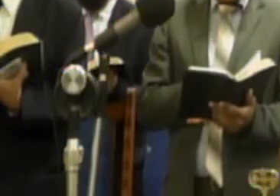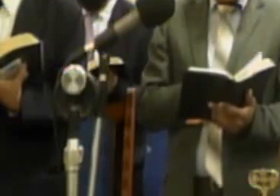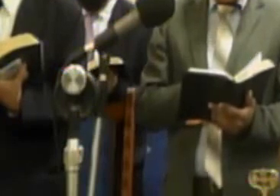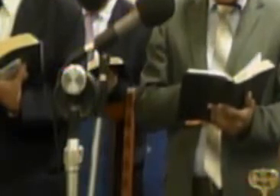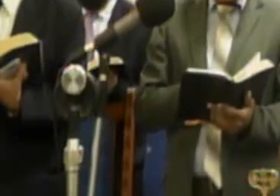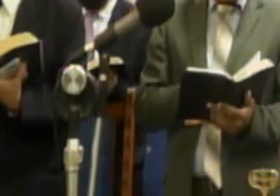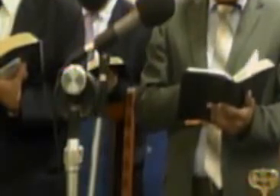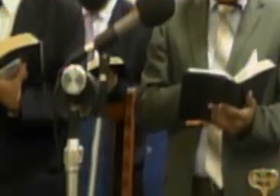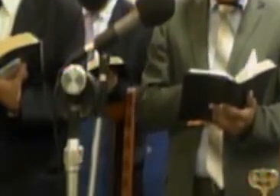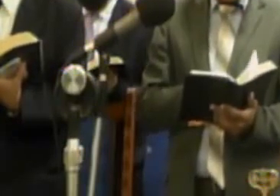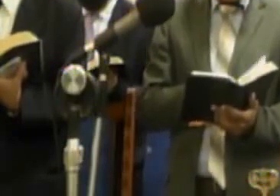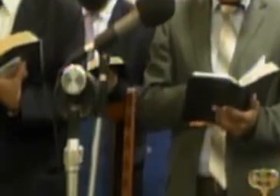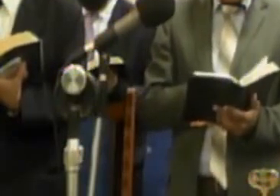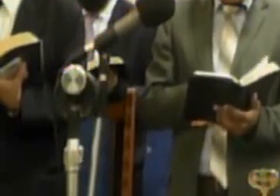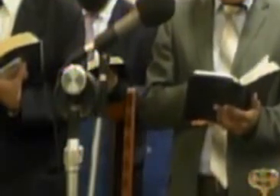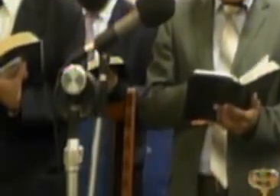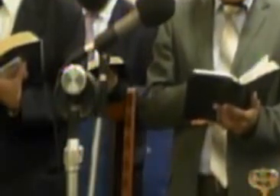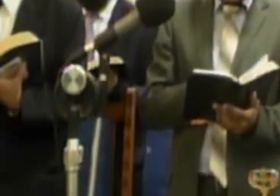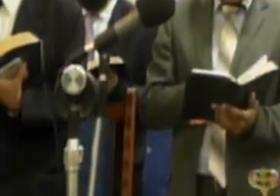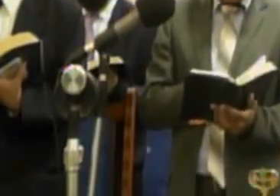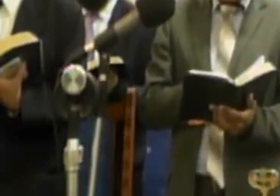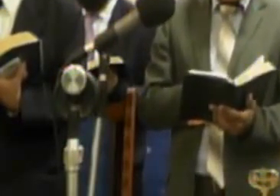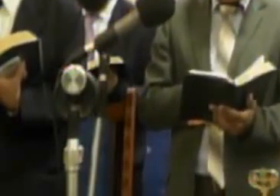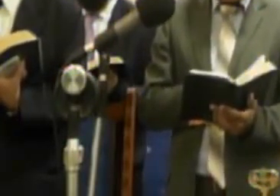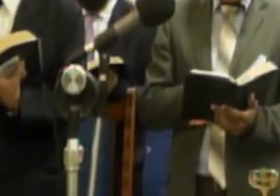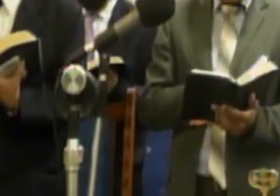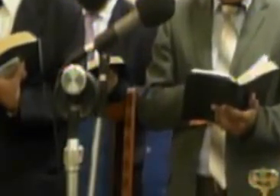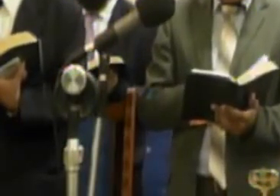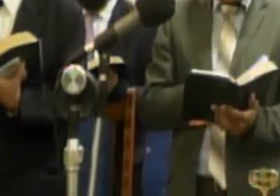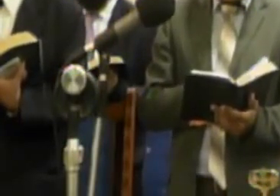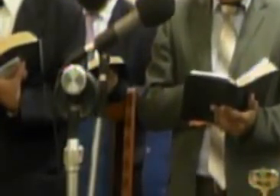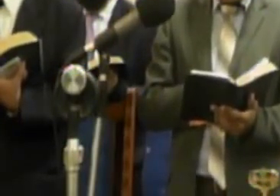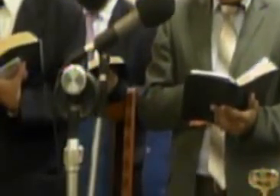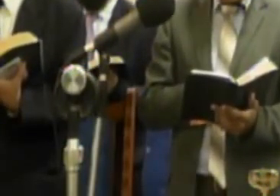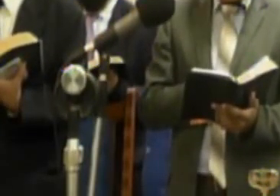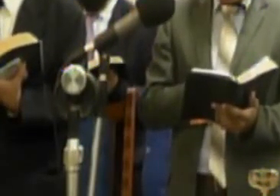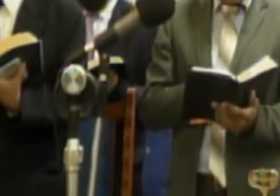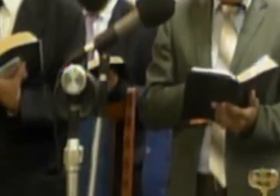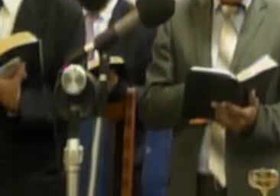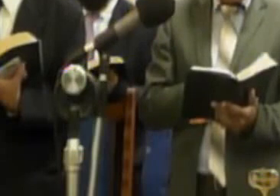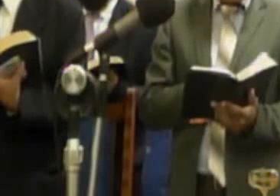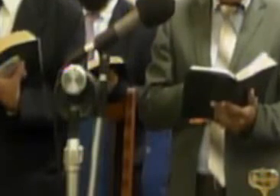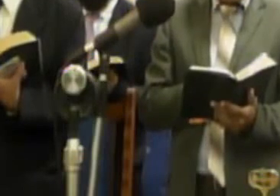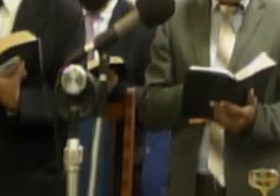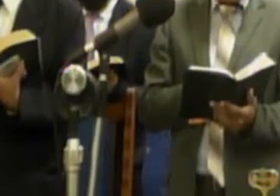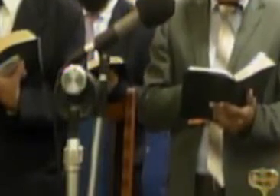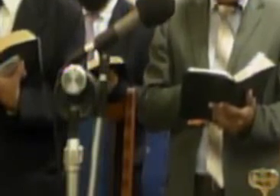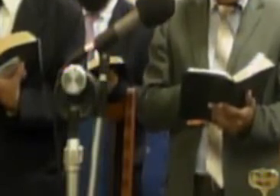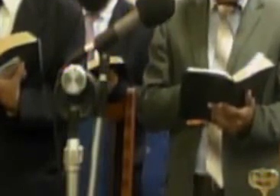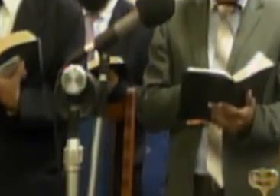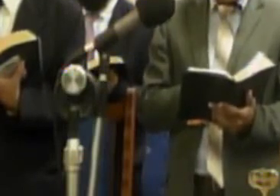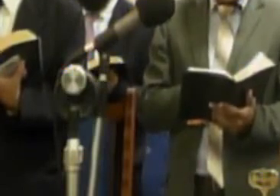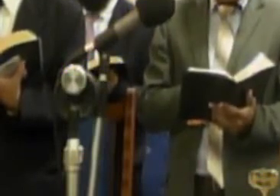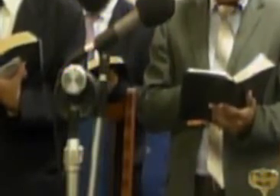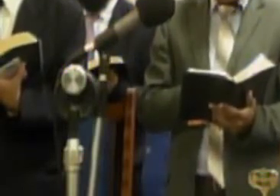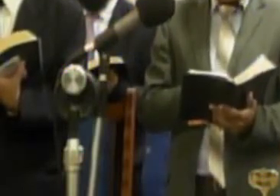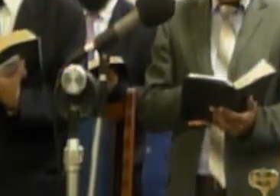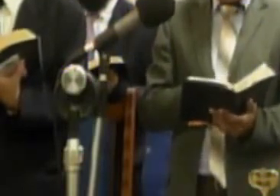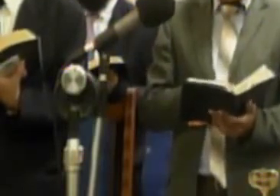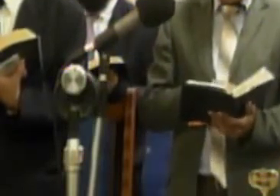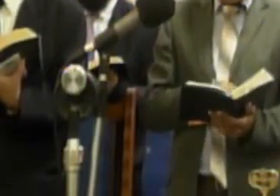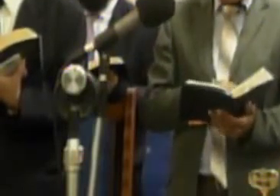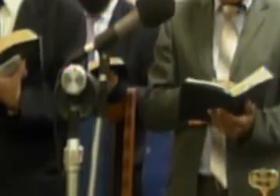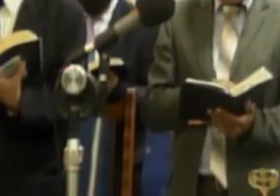os que padecem segundo a vontade de Deus, encomendo-lhe a sua alma como ao fiel